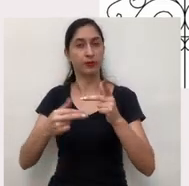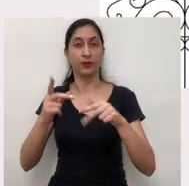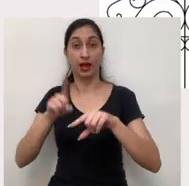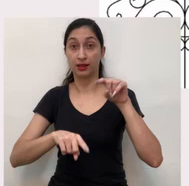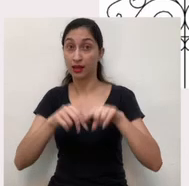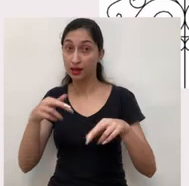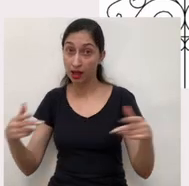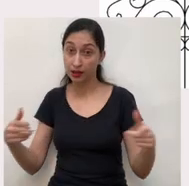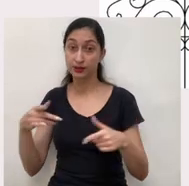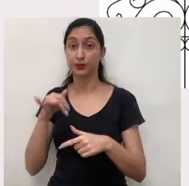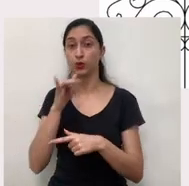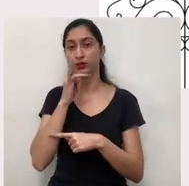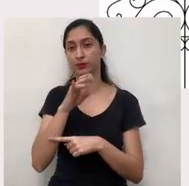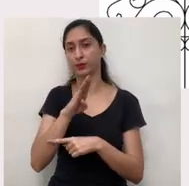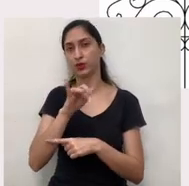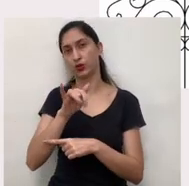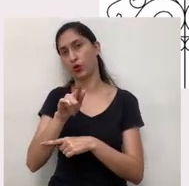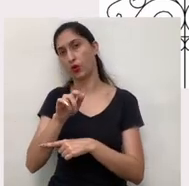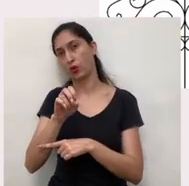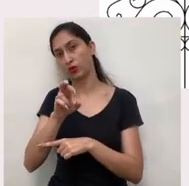da Bigorna, é uma questão